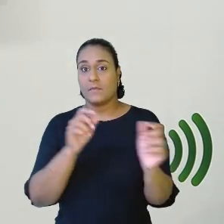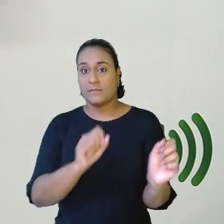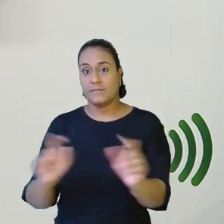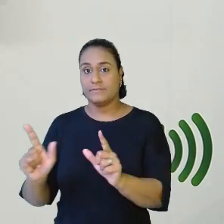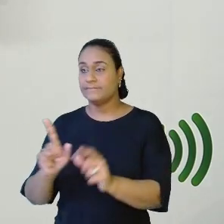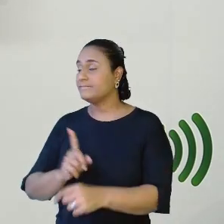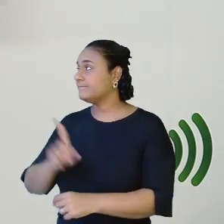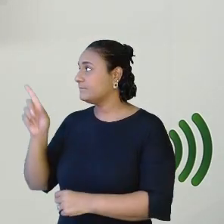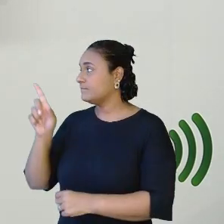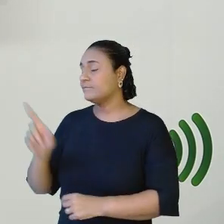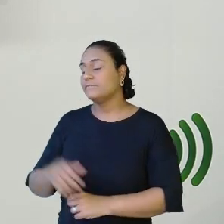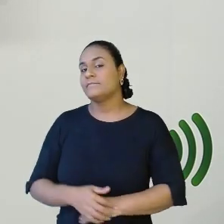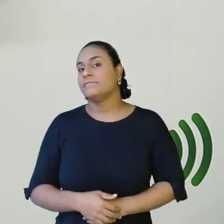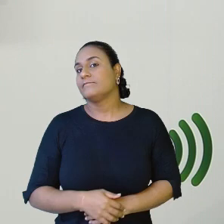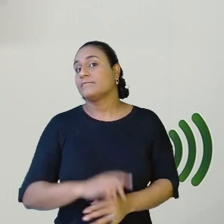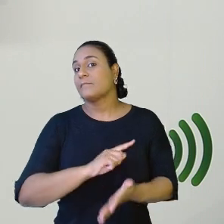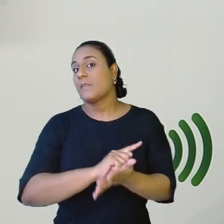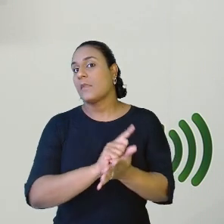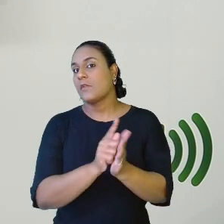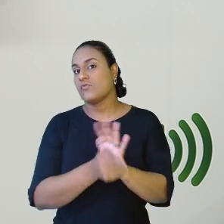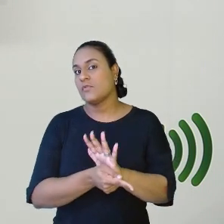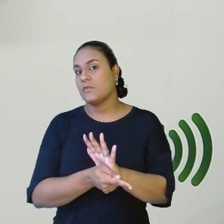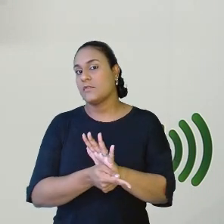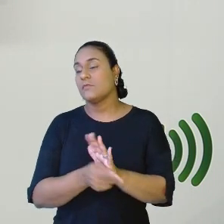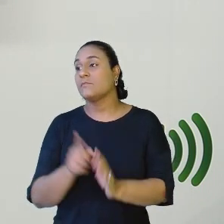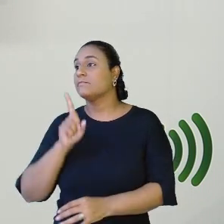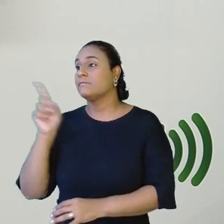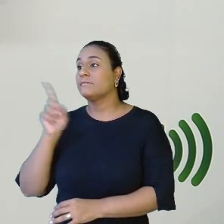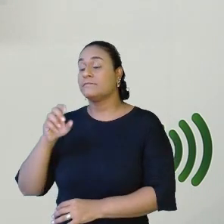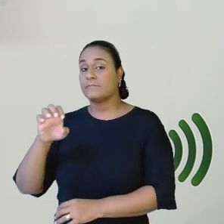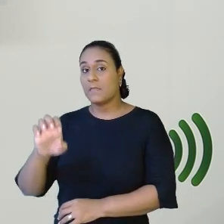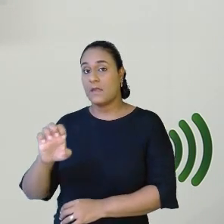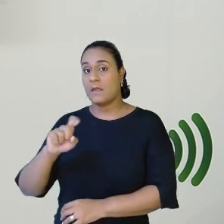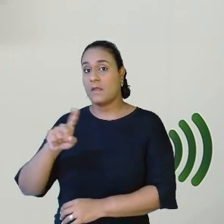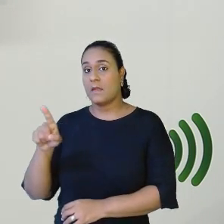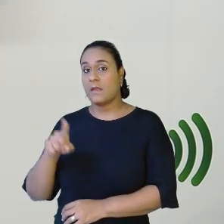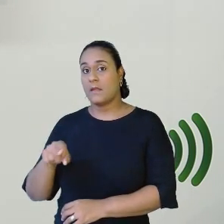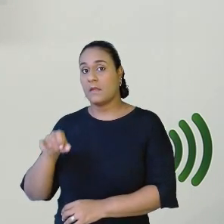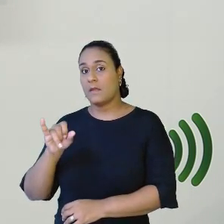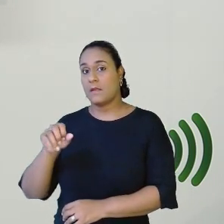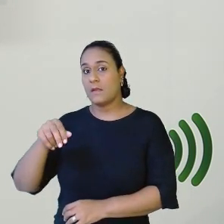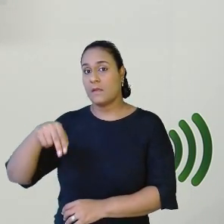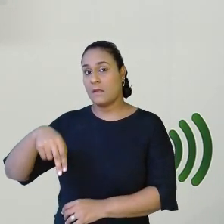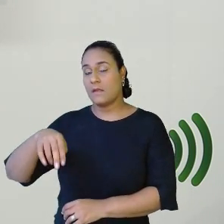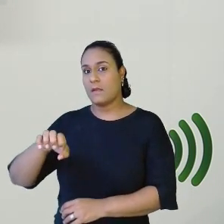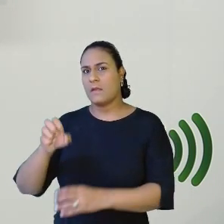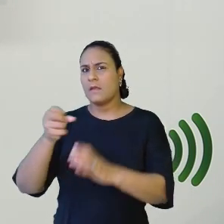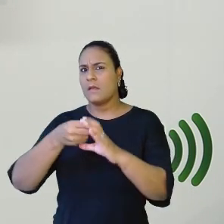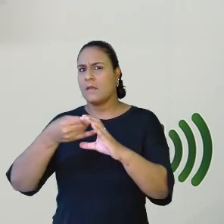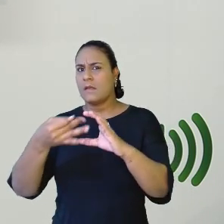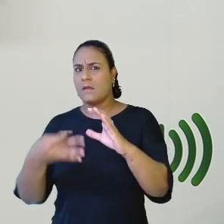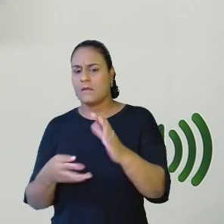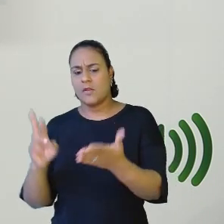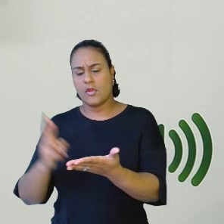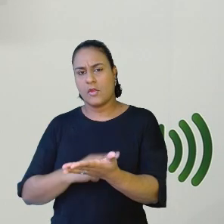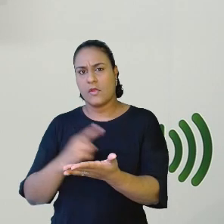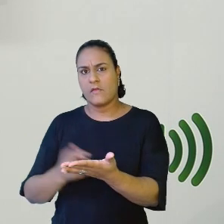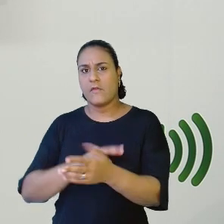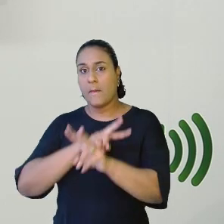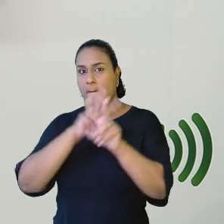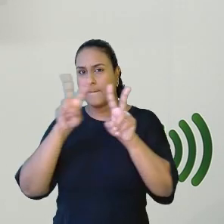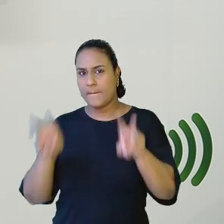Próximo gênero digital é e-zine. E-zine é uma fanzine com características de revista temática e